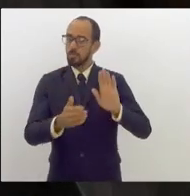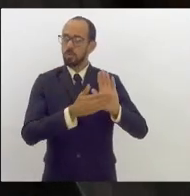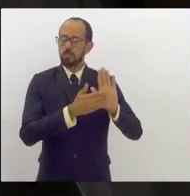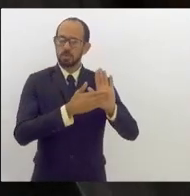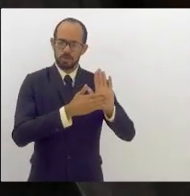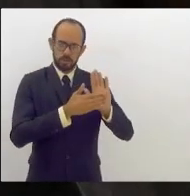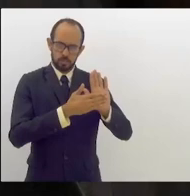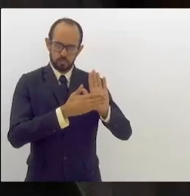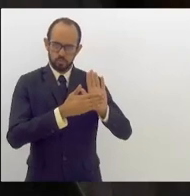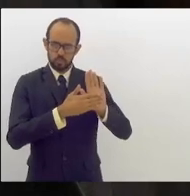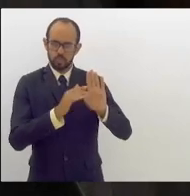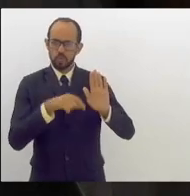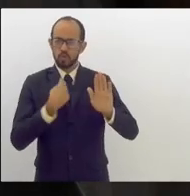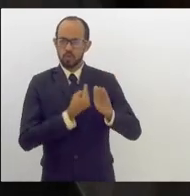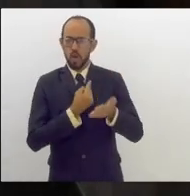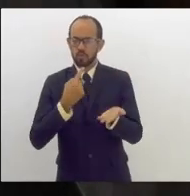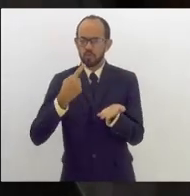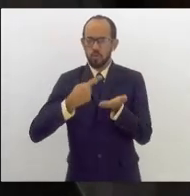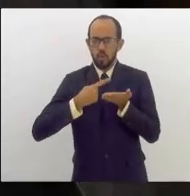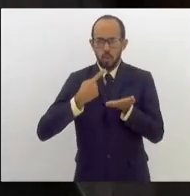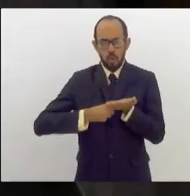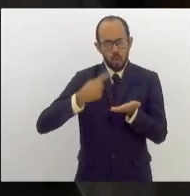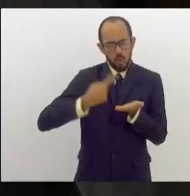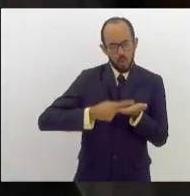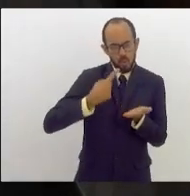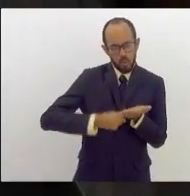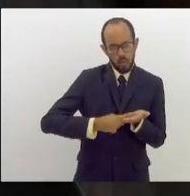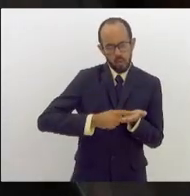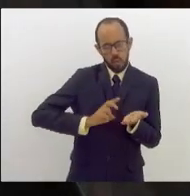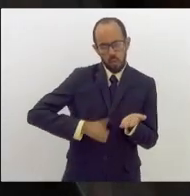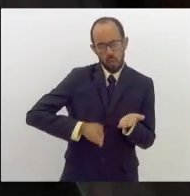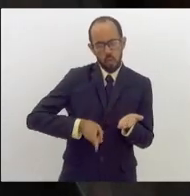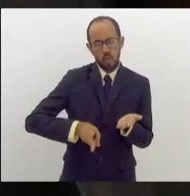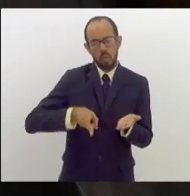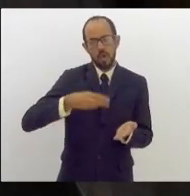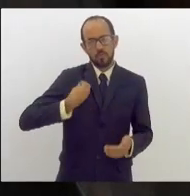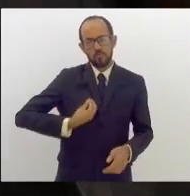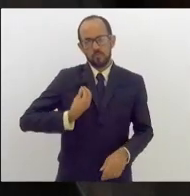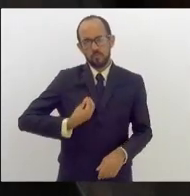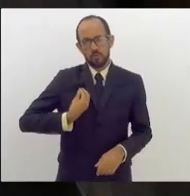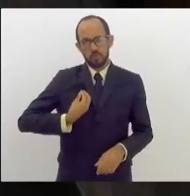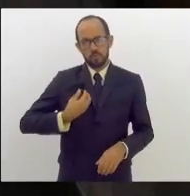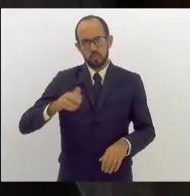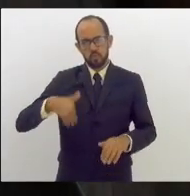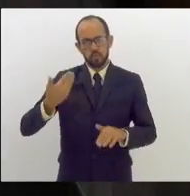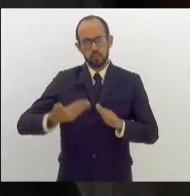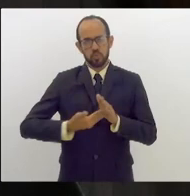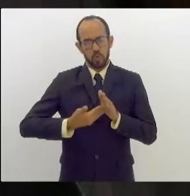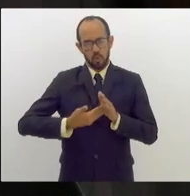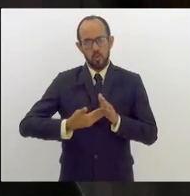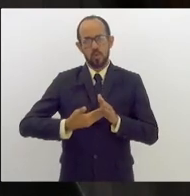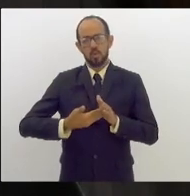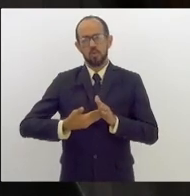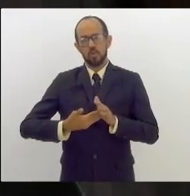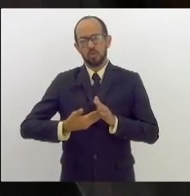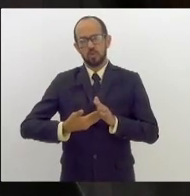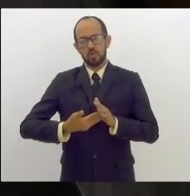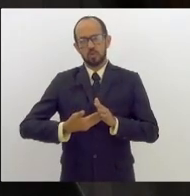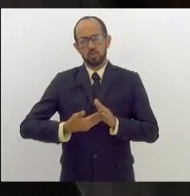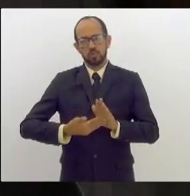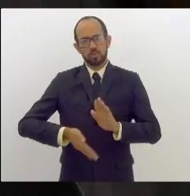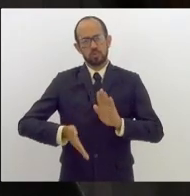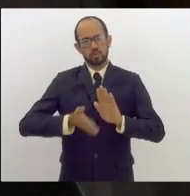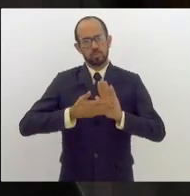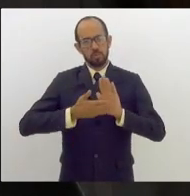firmamos um compromisso de manter vivo todo o ideal de que os candidatos